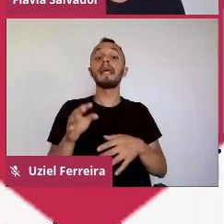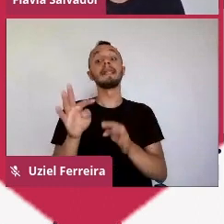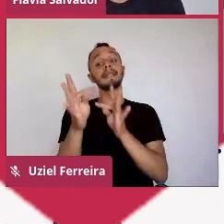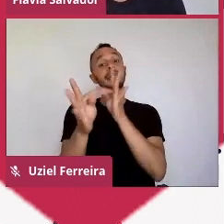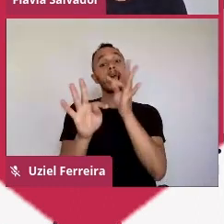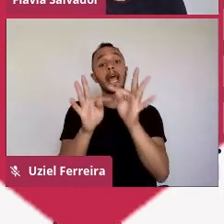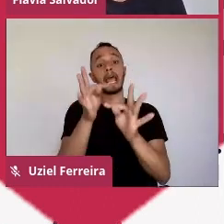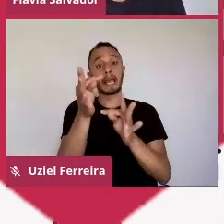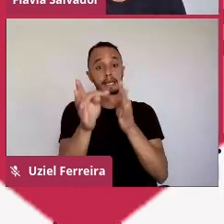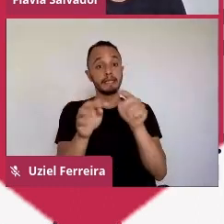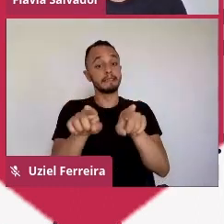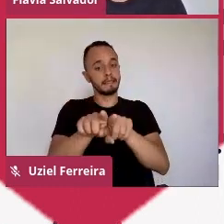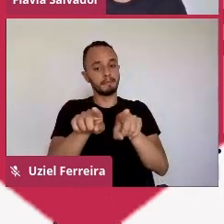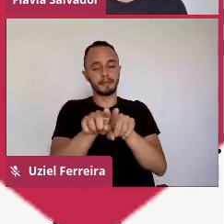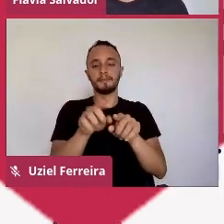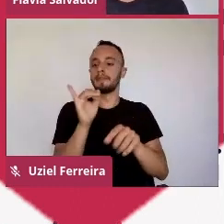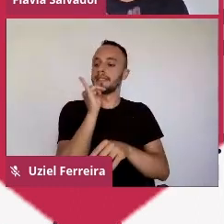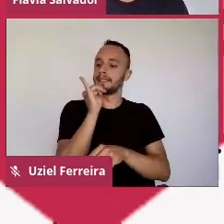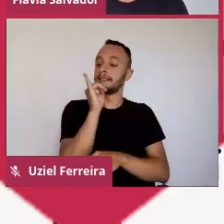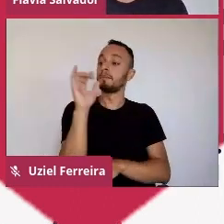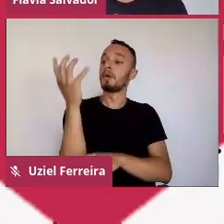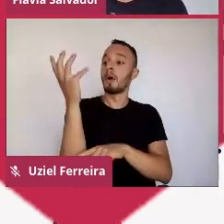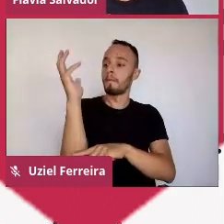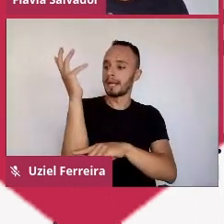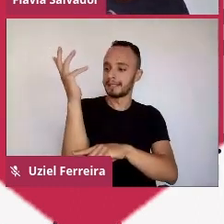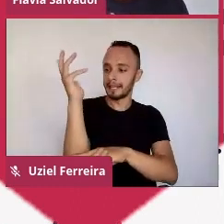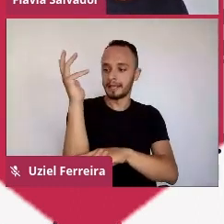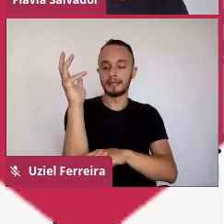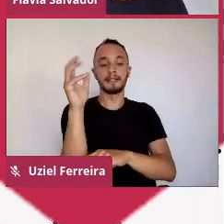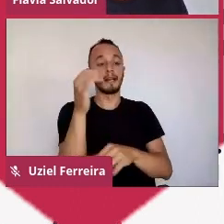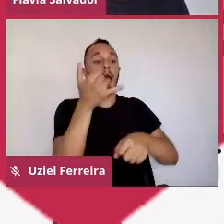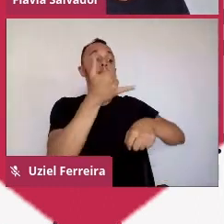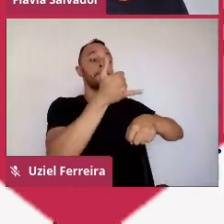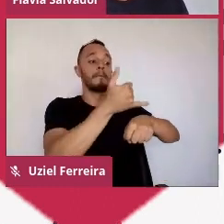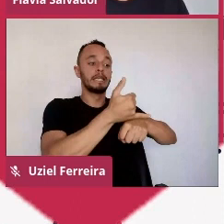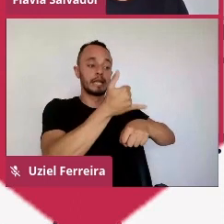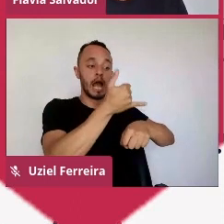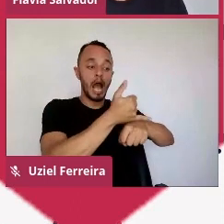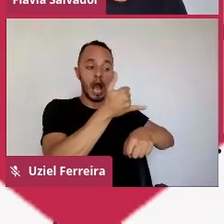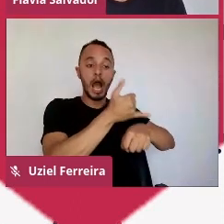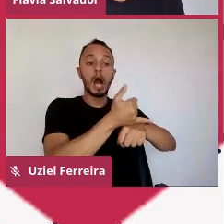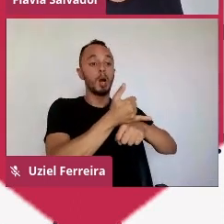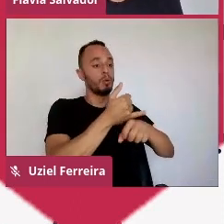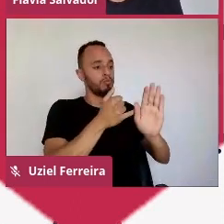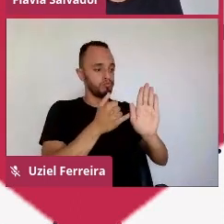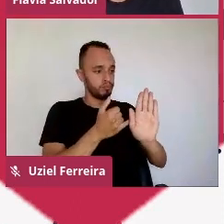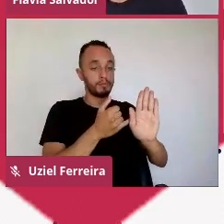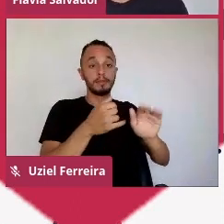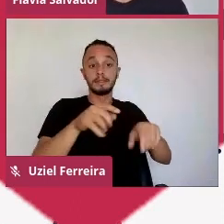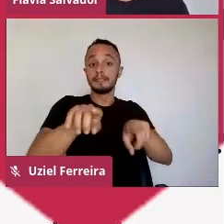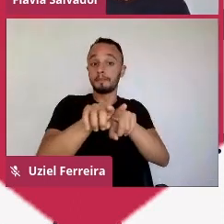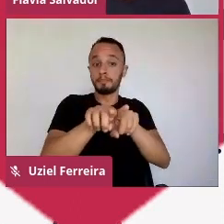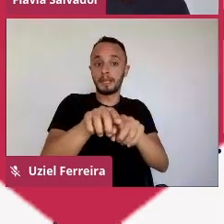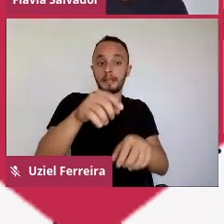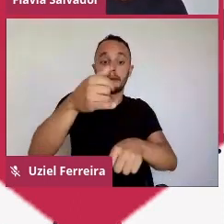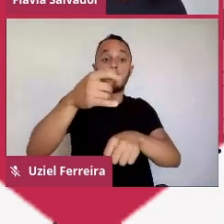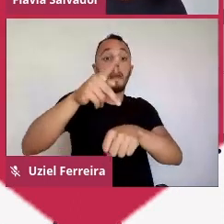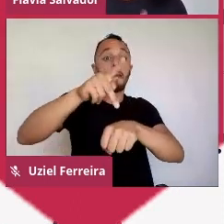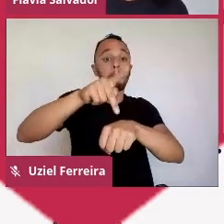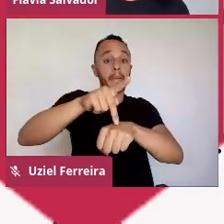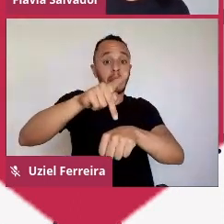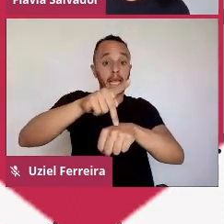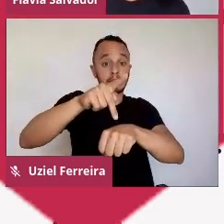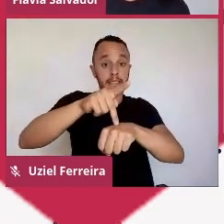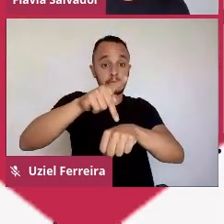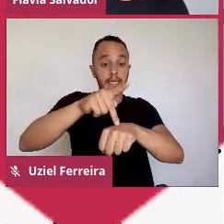de metal, que é a gravura em metal, o suporte da matriz como a pedra, que é a litografia, e a